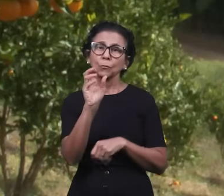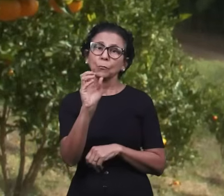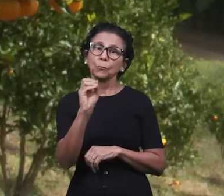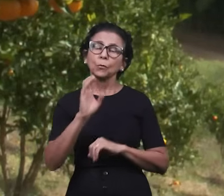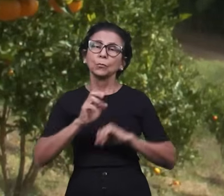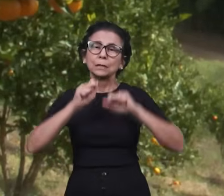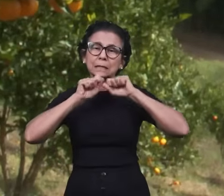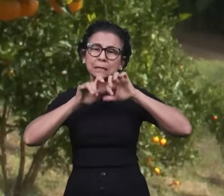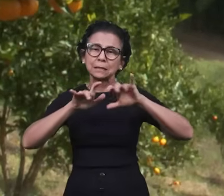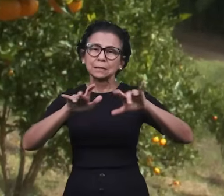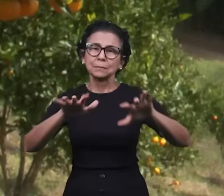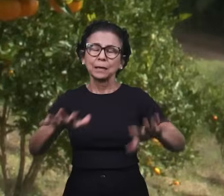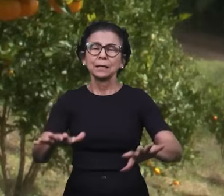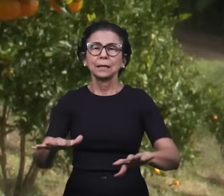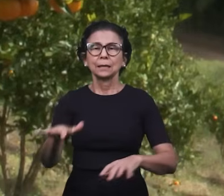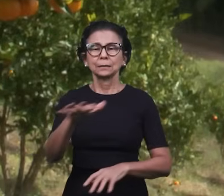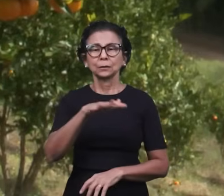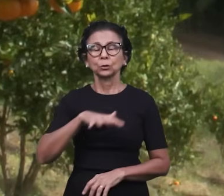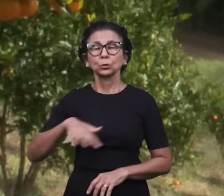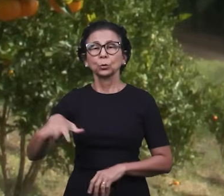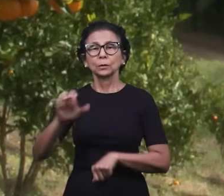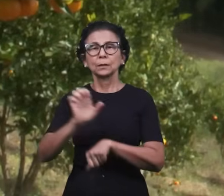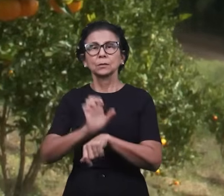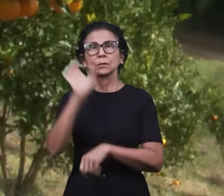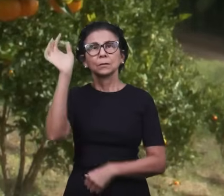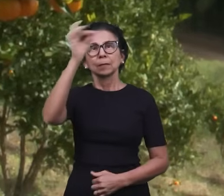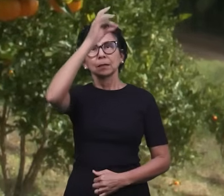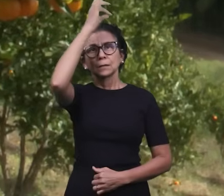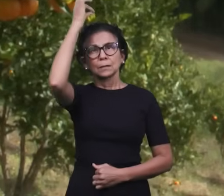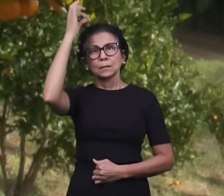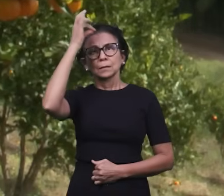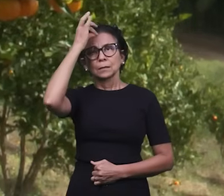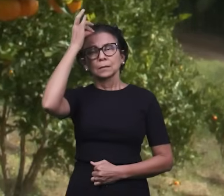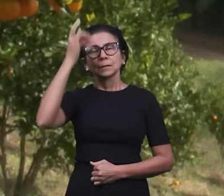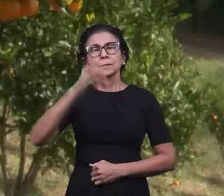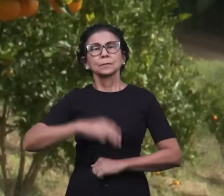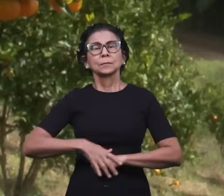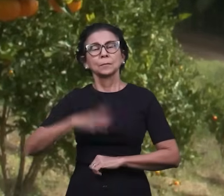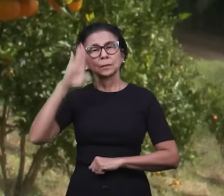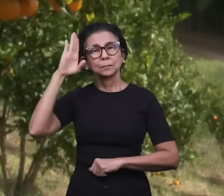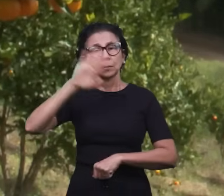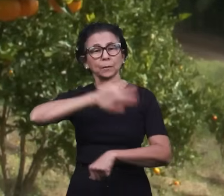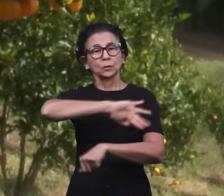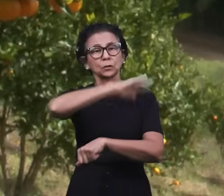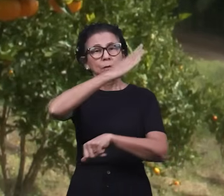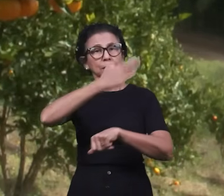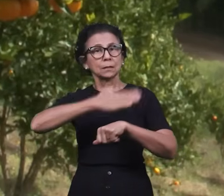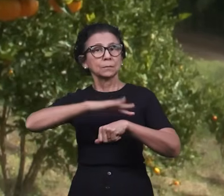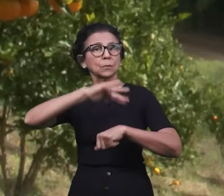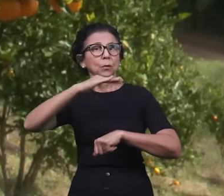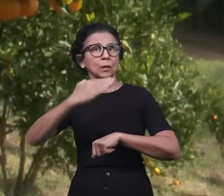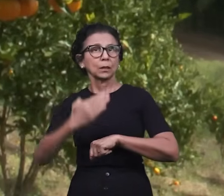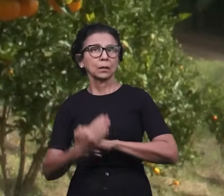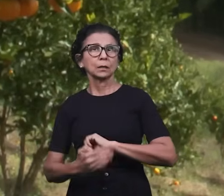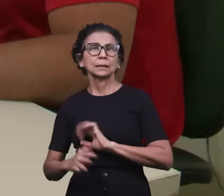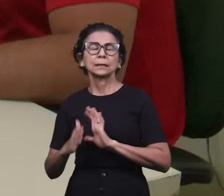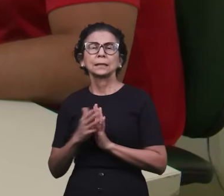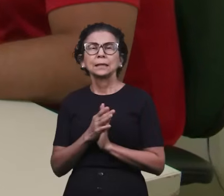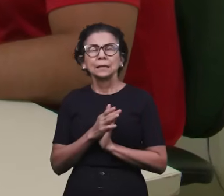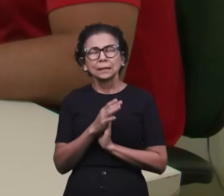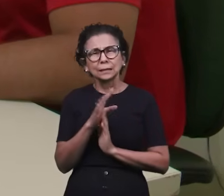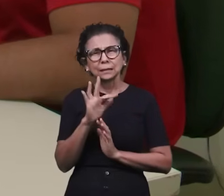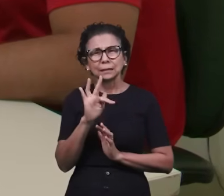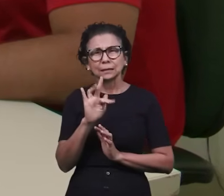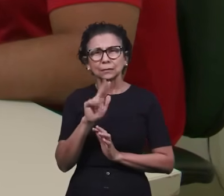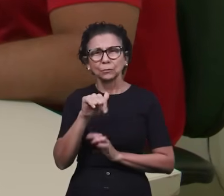um convênio, o produtor entrega para a gente o solo que foi coletado na lavoura, segundo as recomendações também do Incaper, da Secretaria,